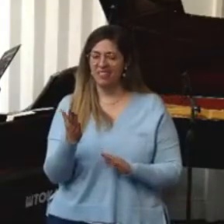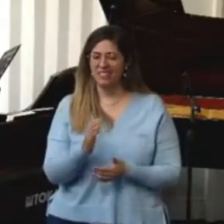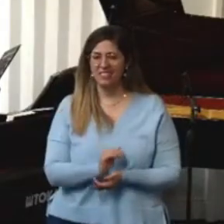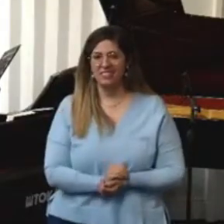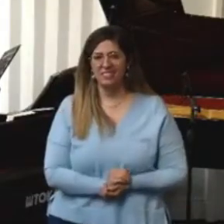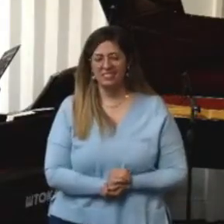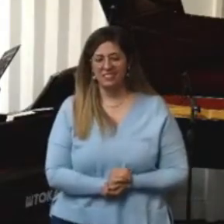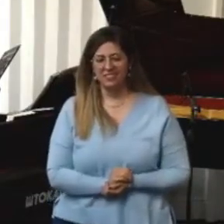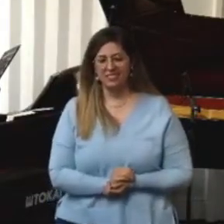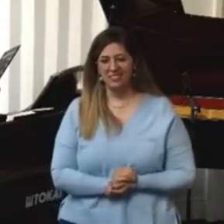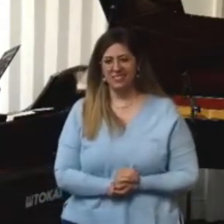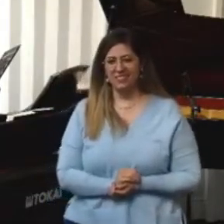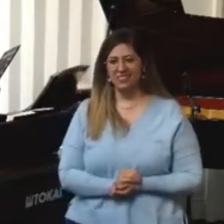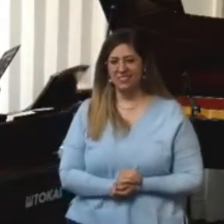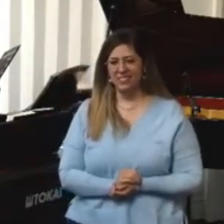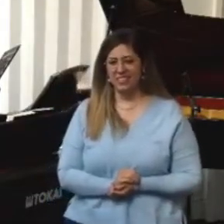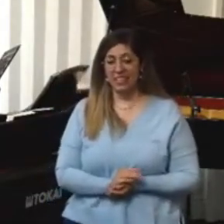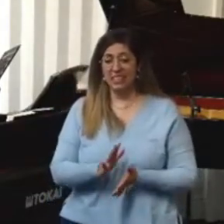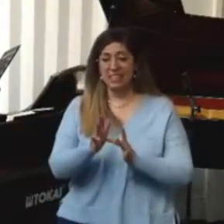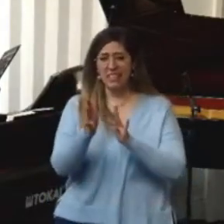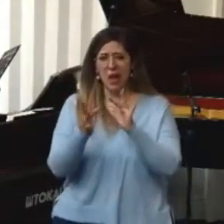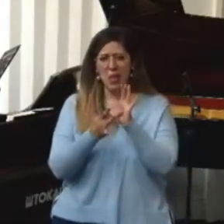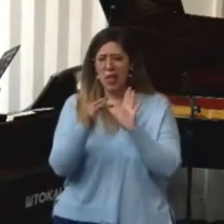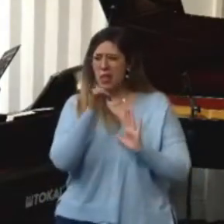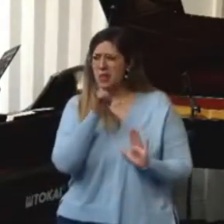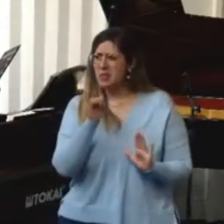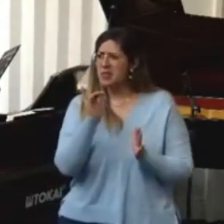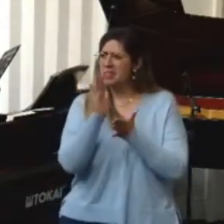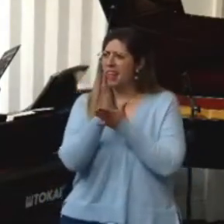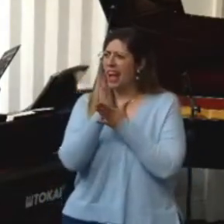Quando Jesus diz, está consumado,